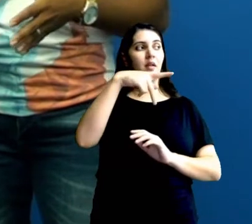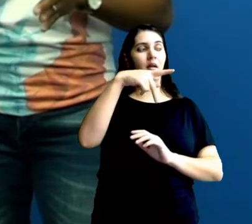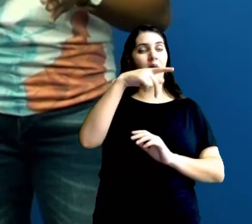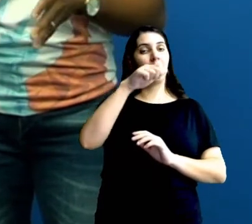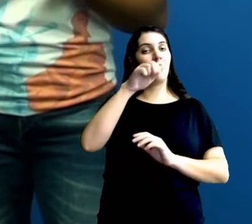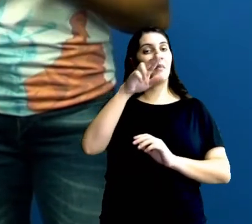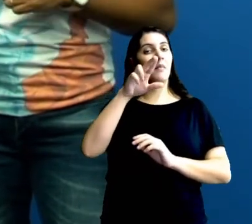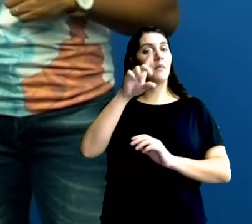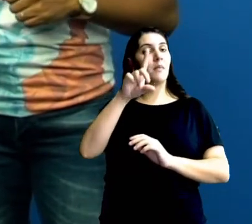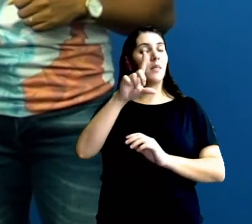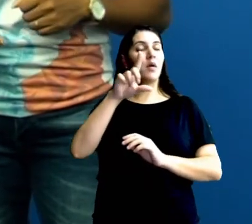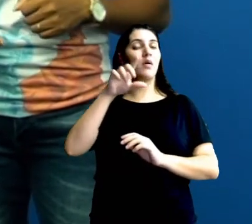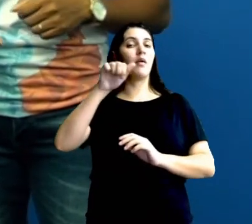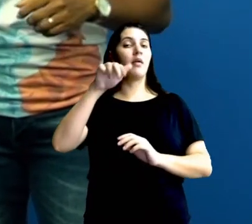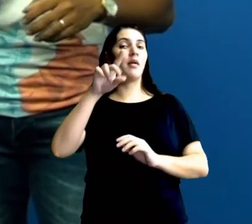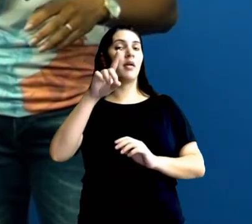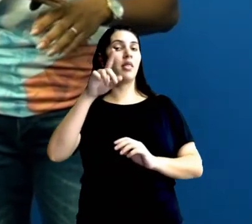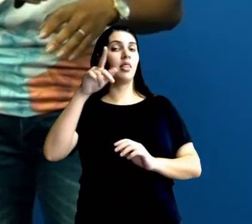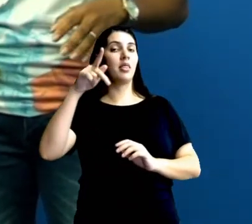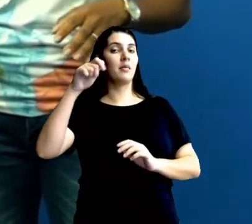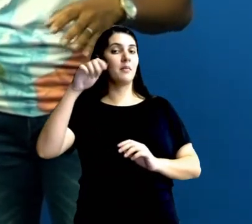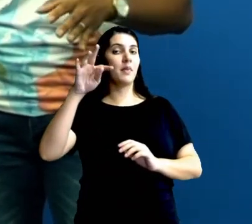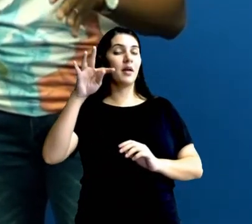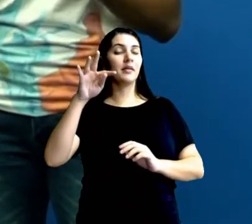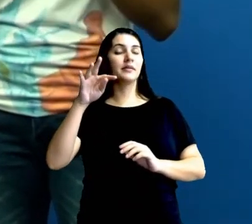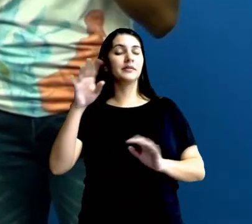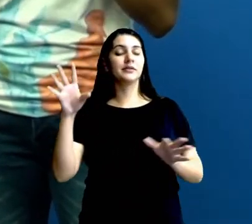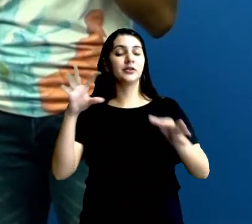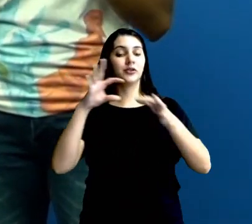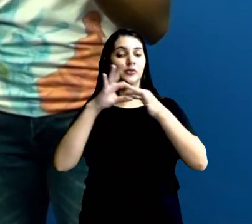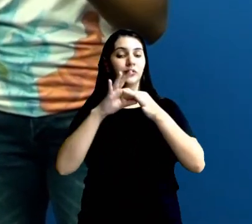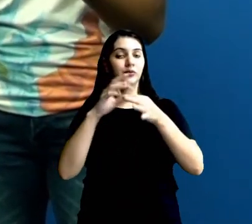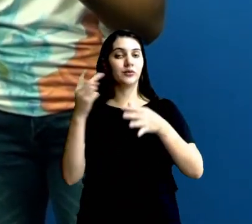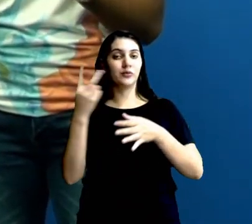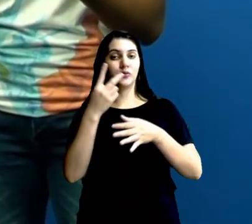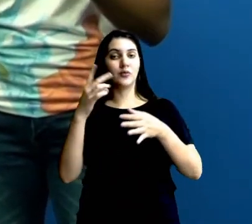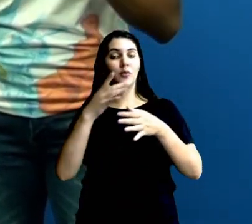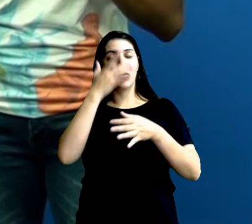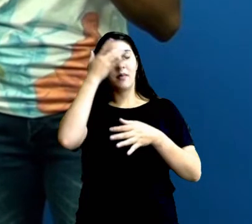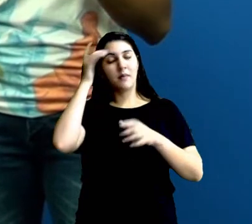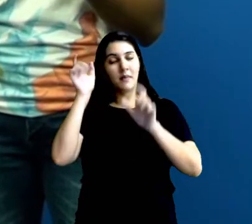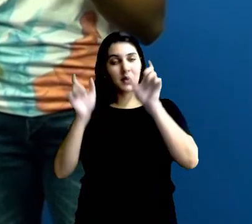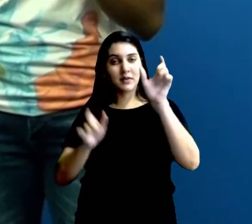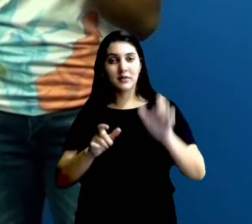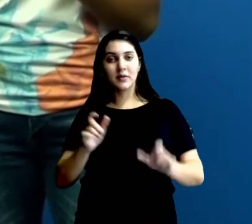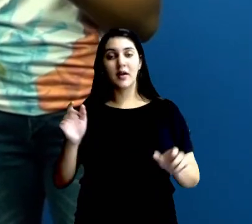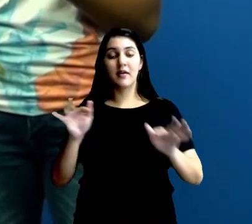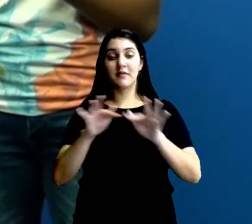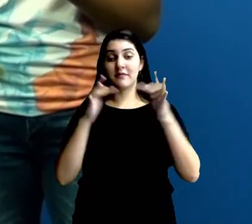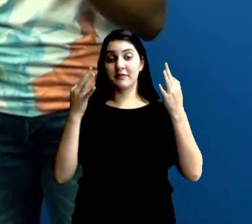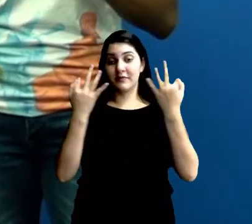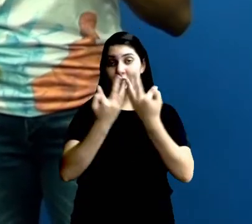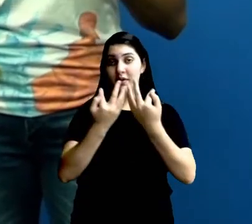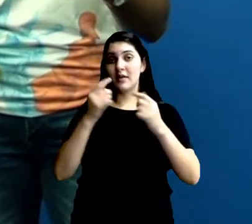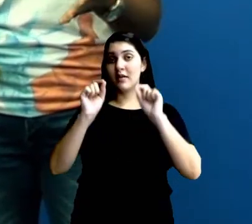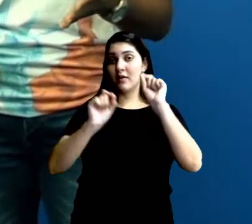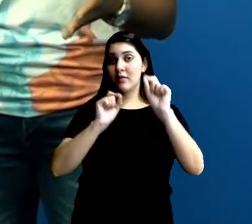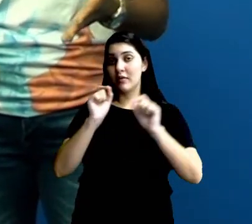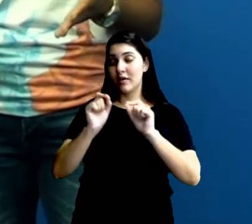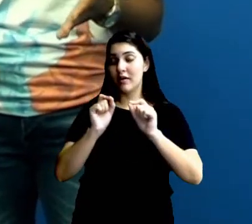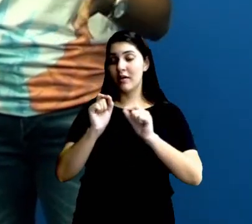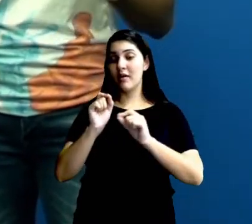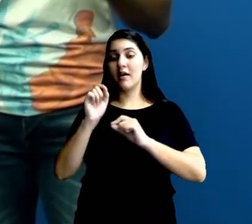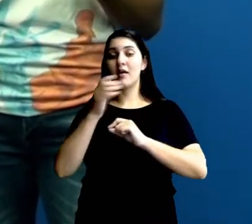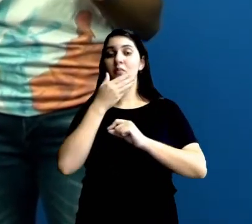Pat. Então, peguei essas 2 pessoas e associei a quem? Ao menino. A família que está sendo apresentada não é a família